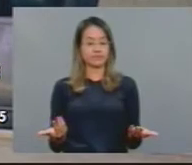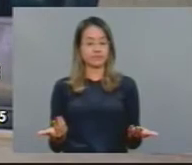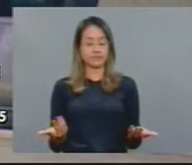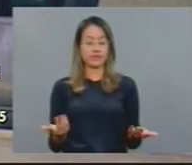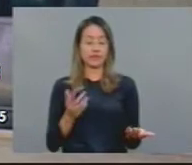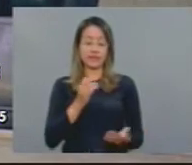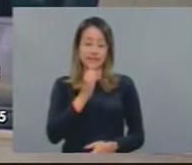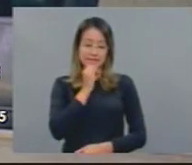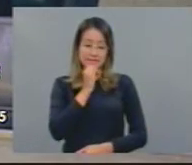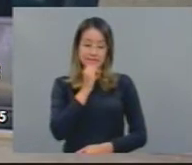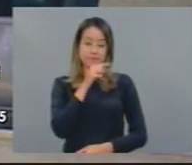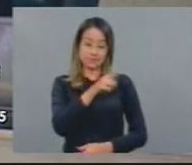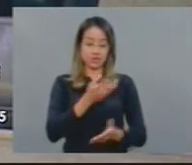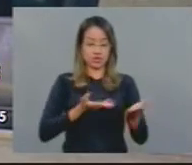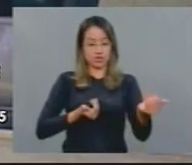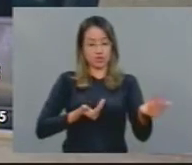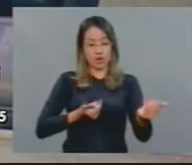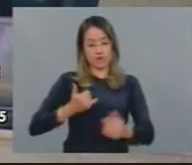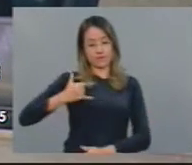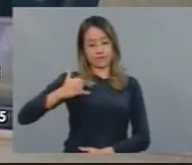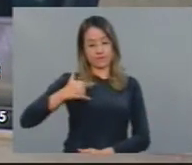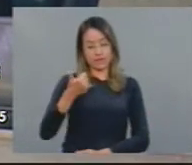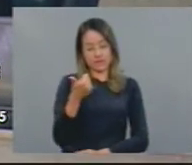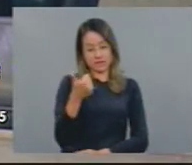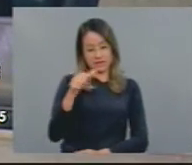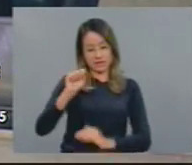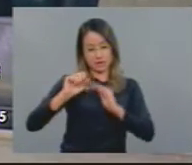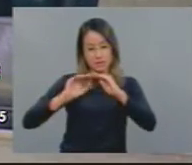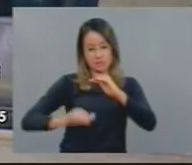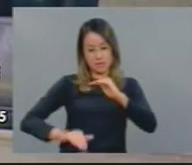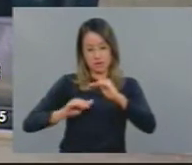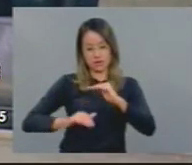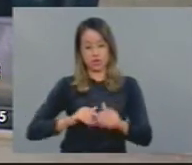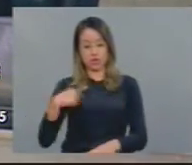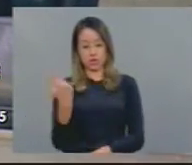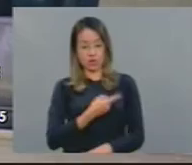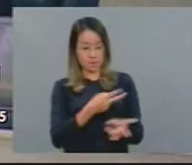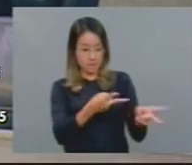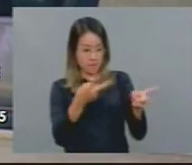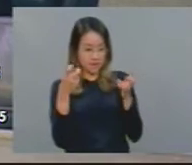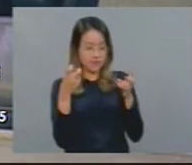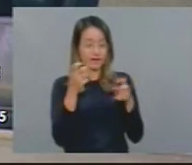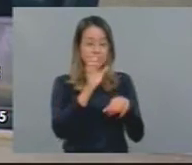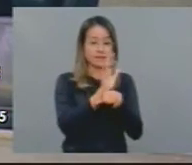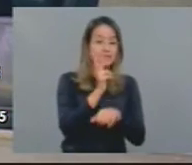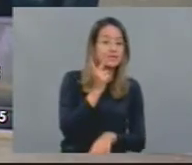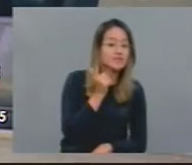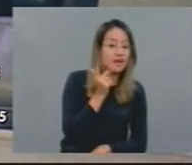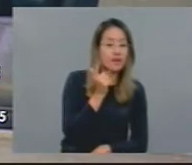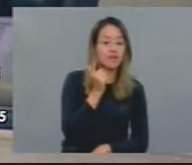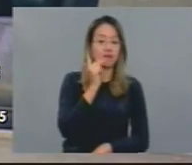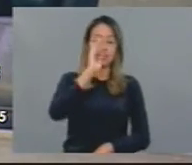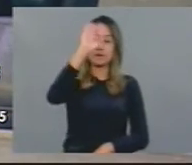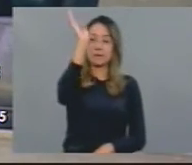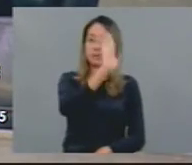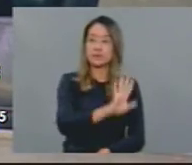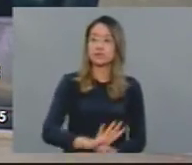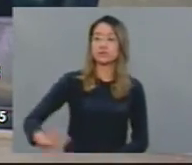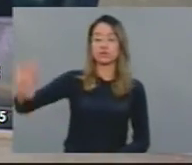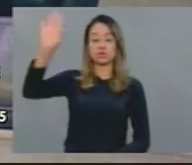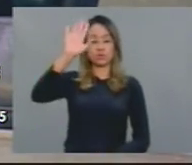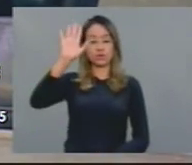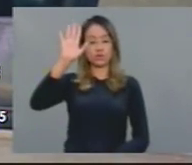anos. Eu e o deputado Zé Ailton estivemos em Brasília, quando, assustados, tomamos